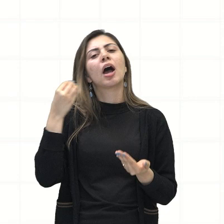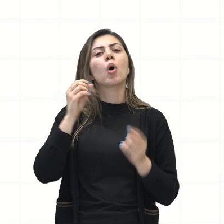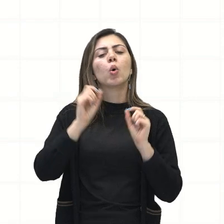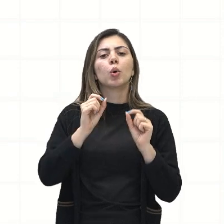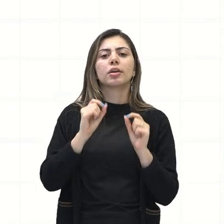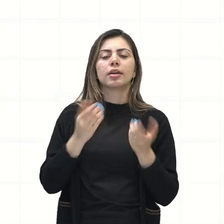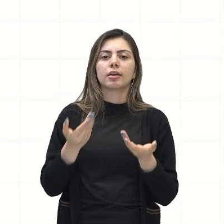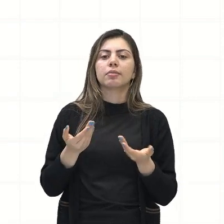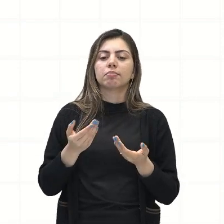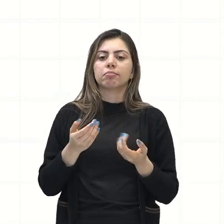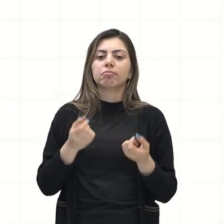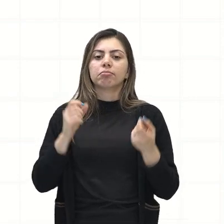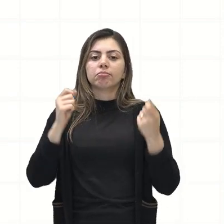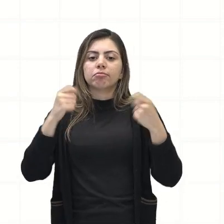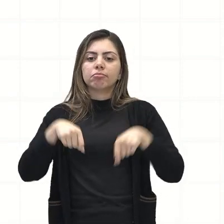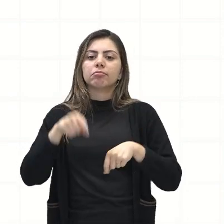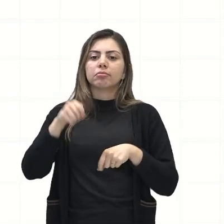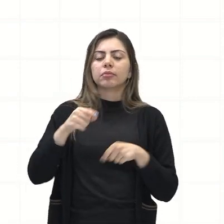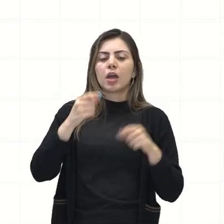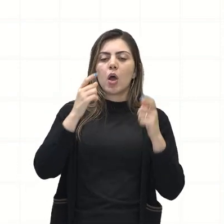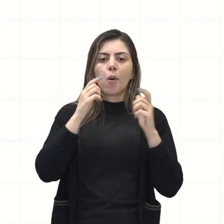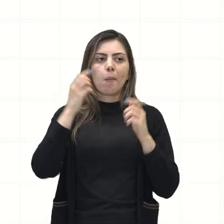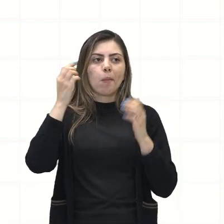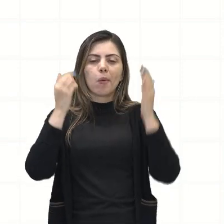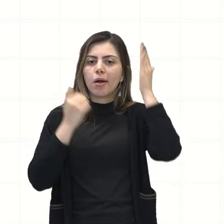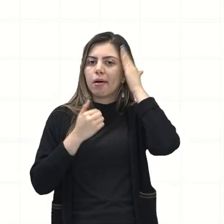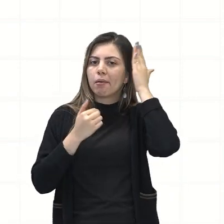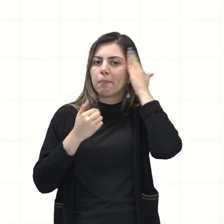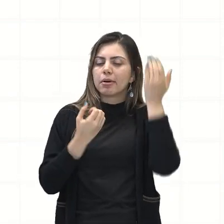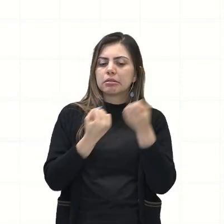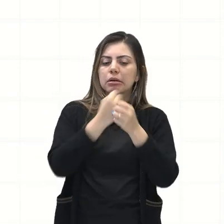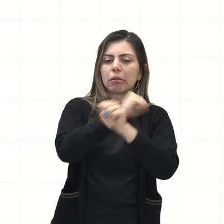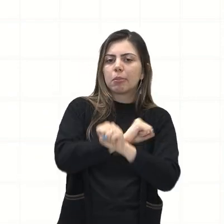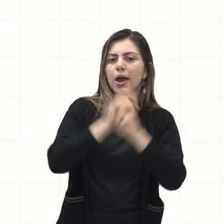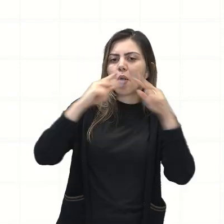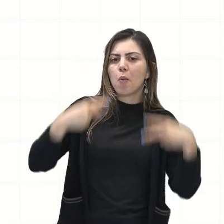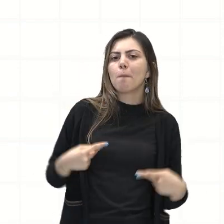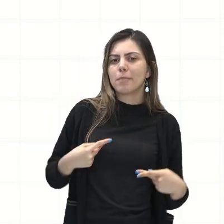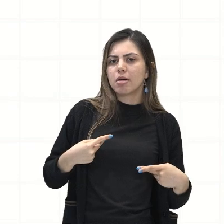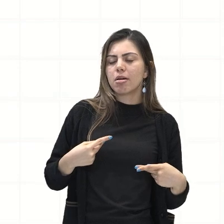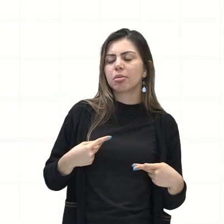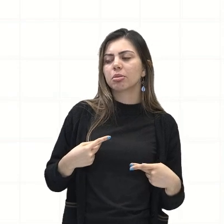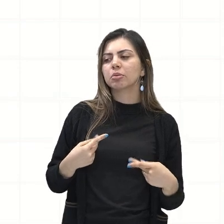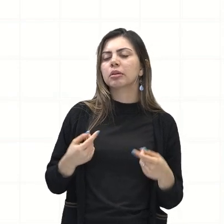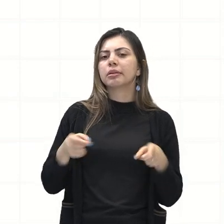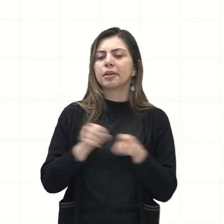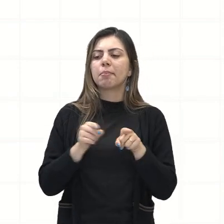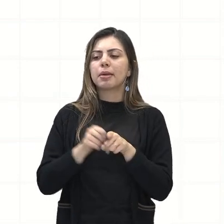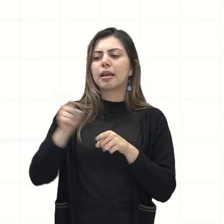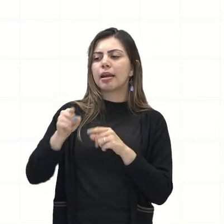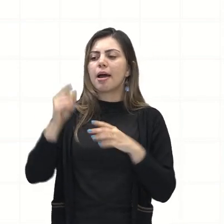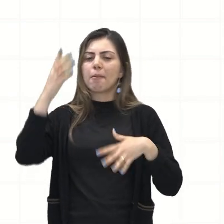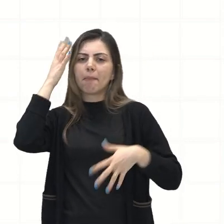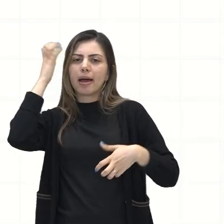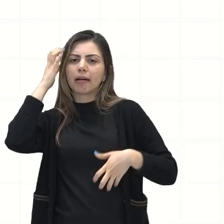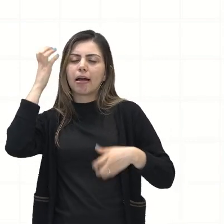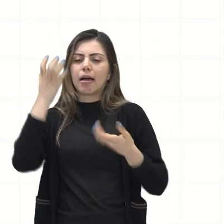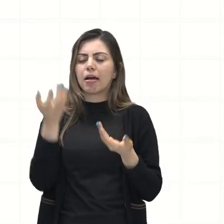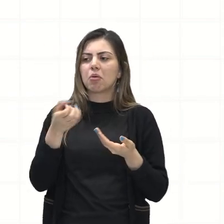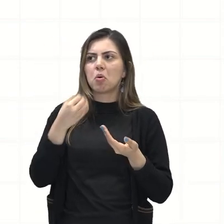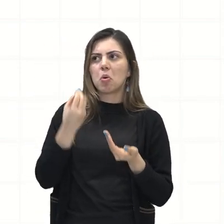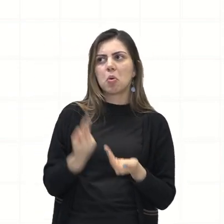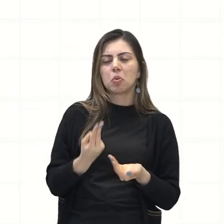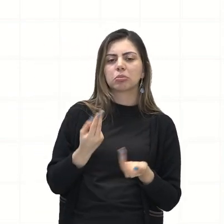a partir do tamanho, né, do crânio ou de aspectos biológicos, seja cor de pele,